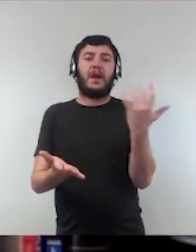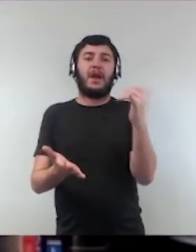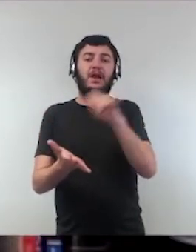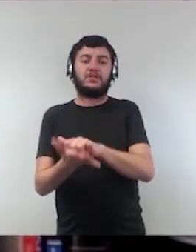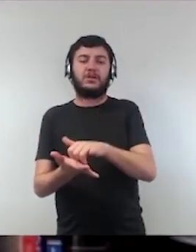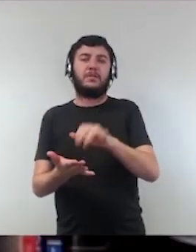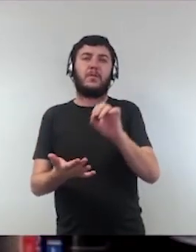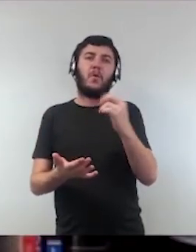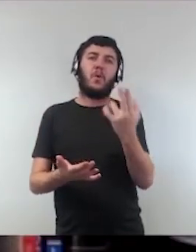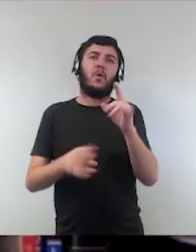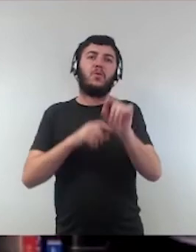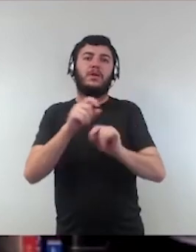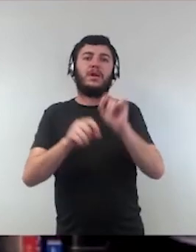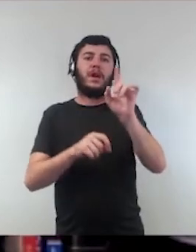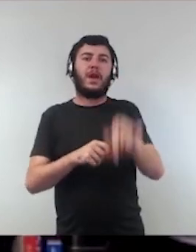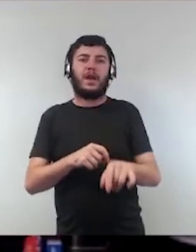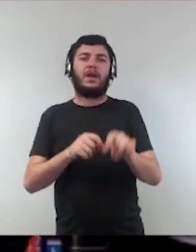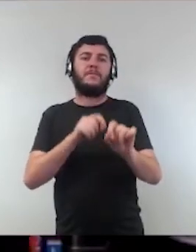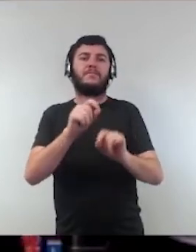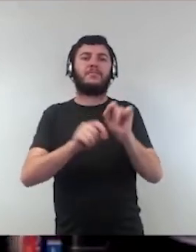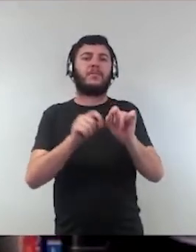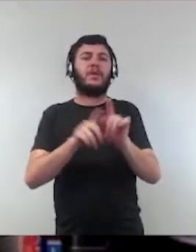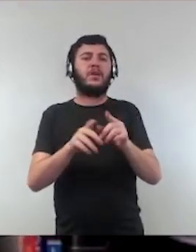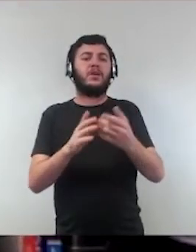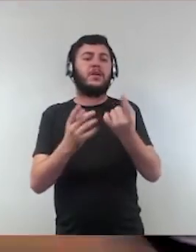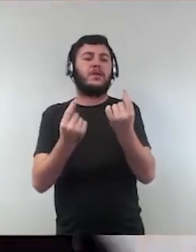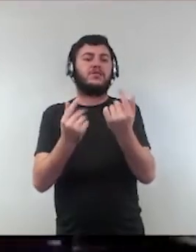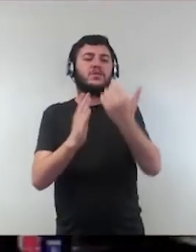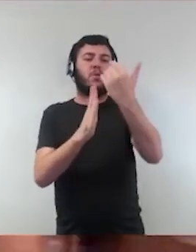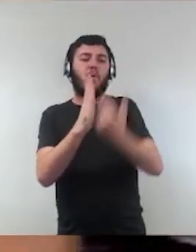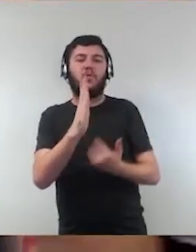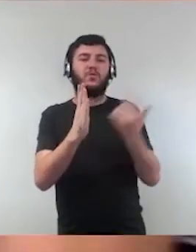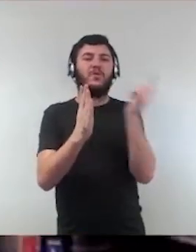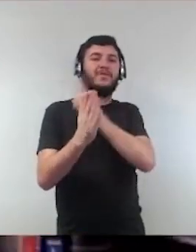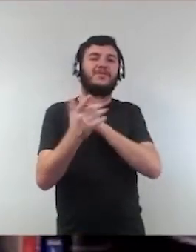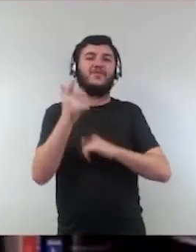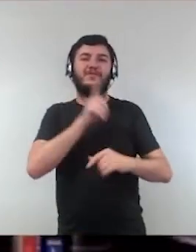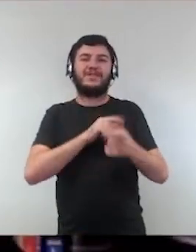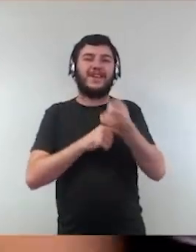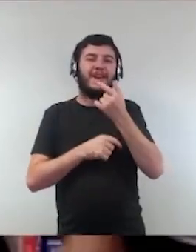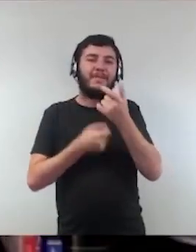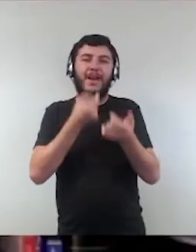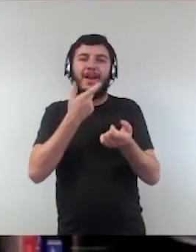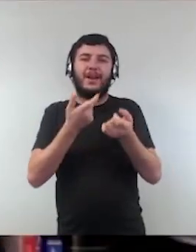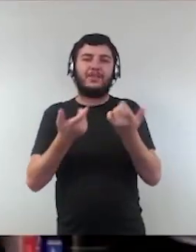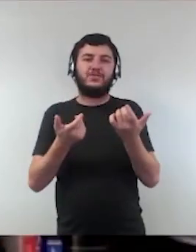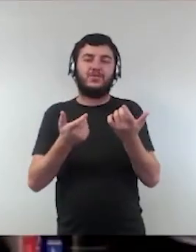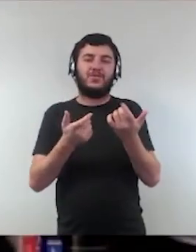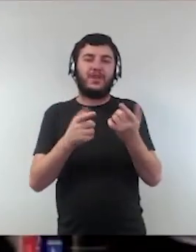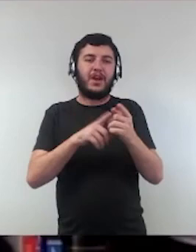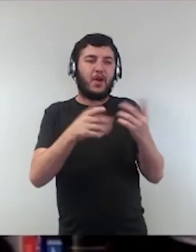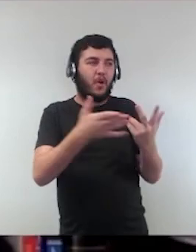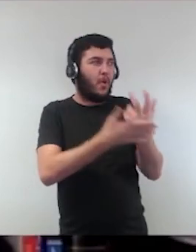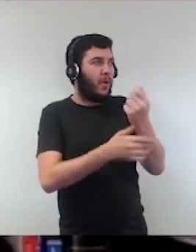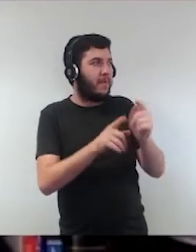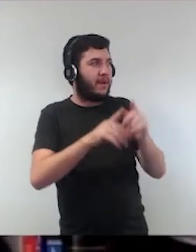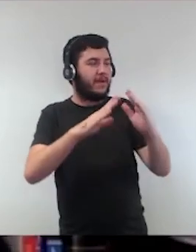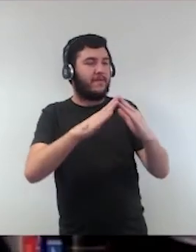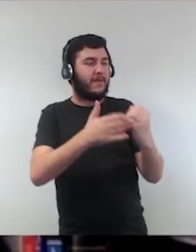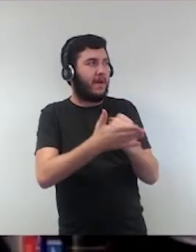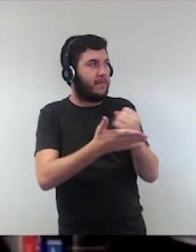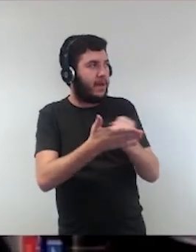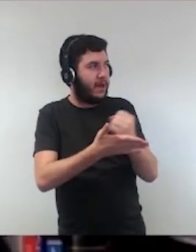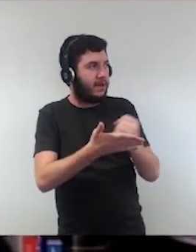medicamento, se eu não entregar o meu CPF. Então, em que medida o consentimento também é uma salvaguarda, é uma base realmente que deve se aplicar a todas